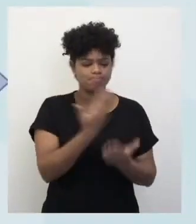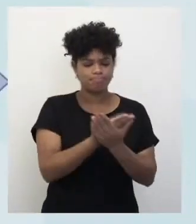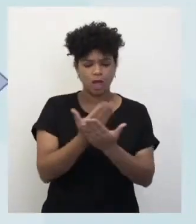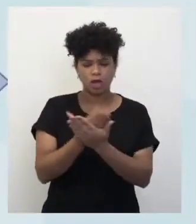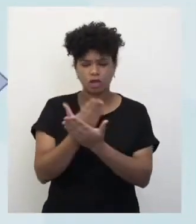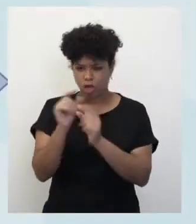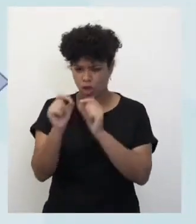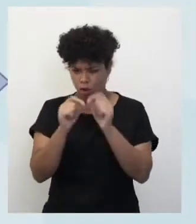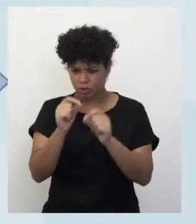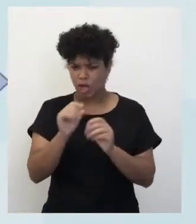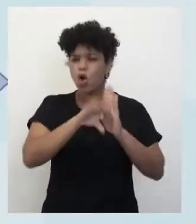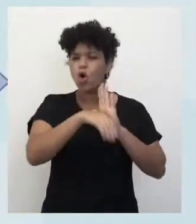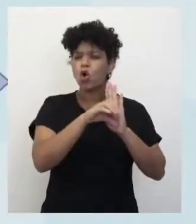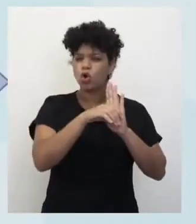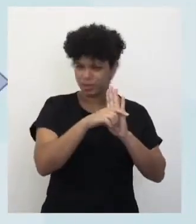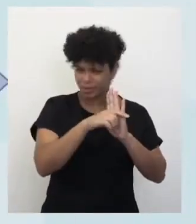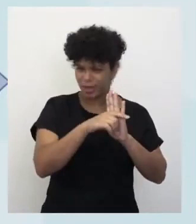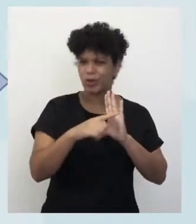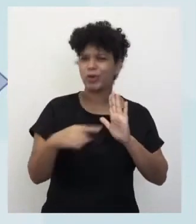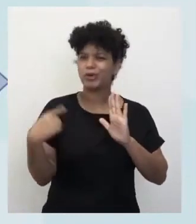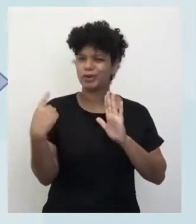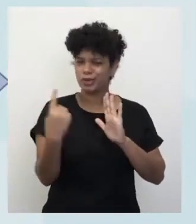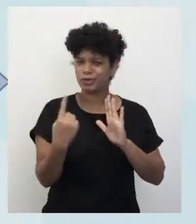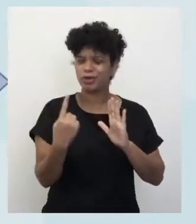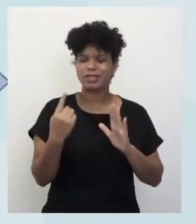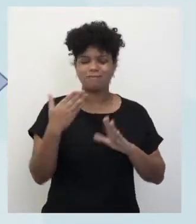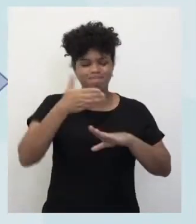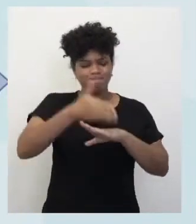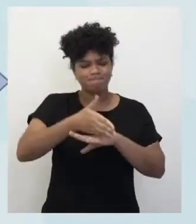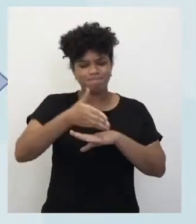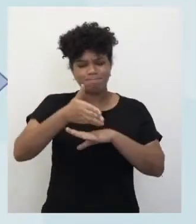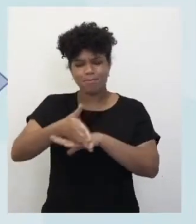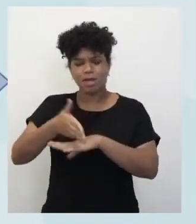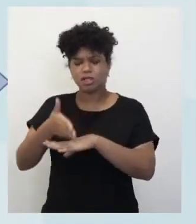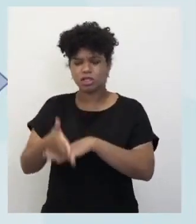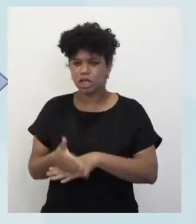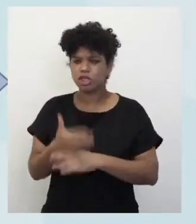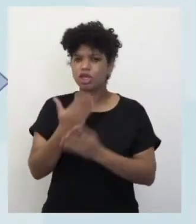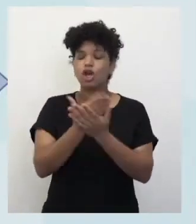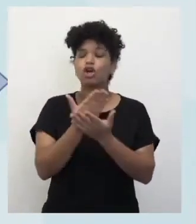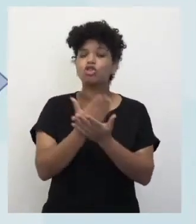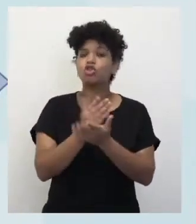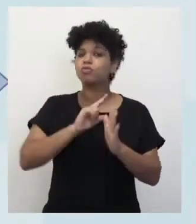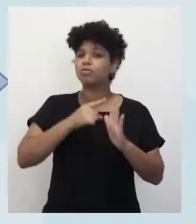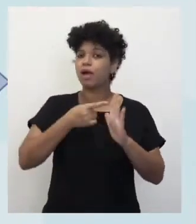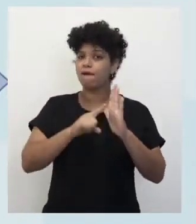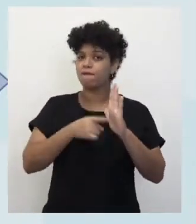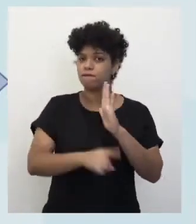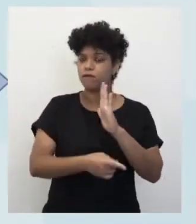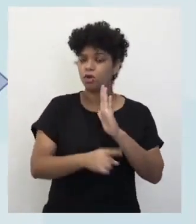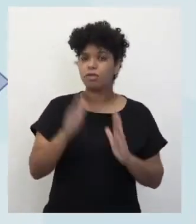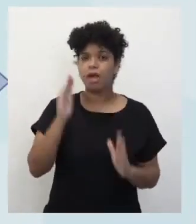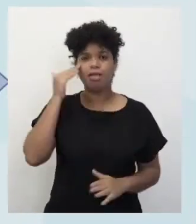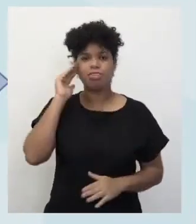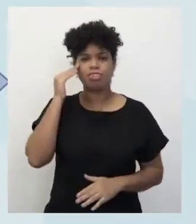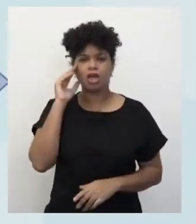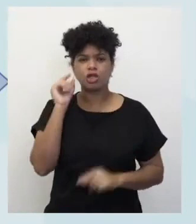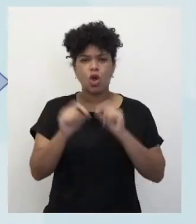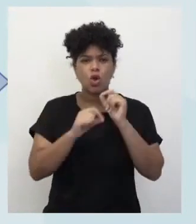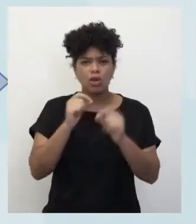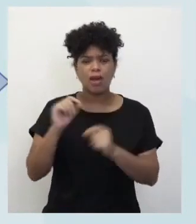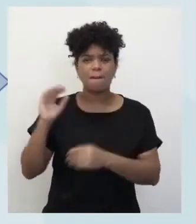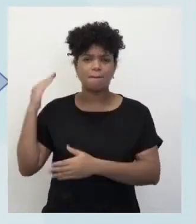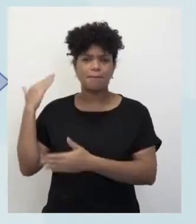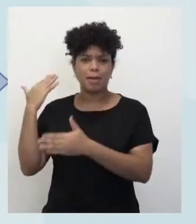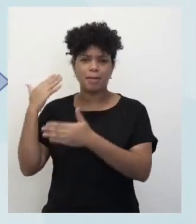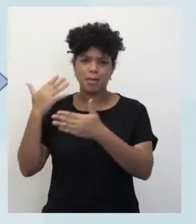Aqueles conteúdos que a gente tem que se inserir melhor neles para que a gente consiga entender essa questão do patrimônio cultural, das